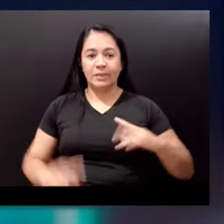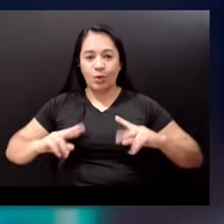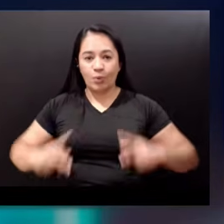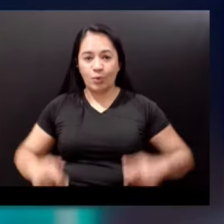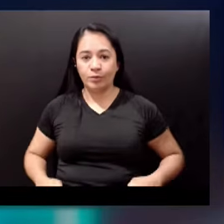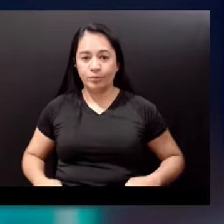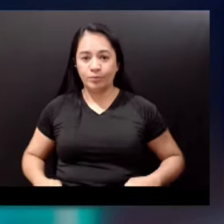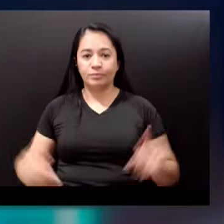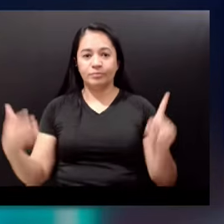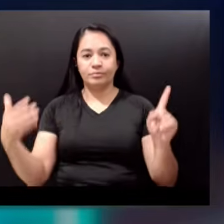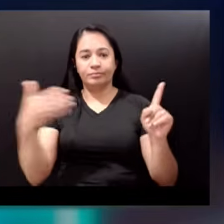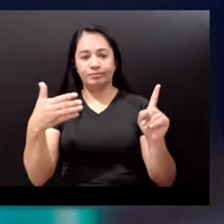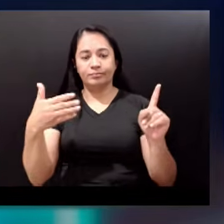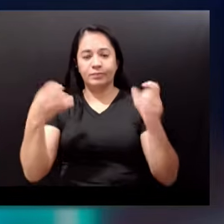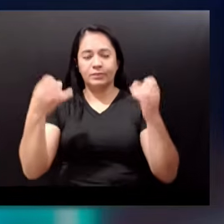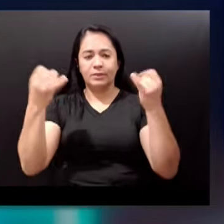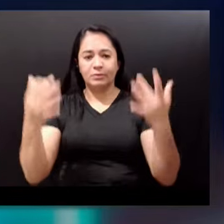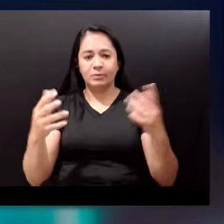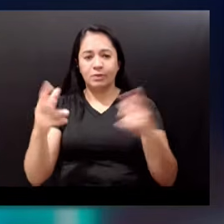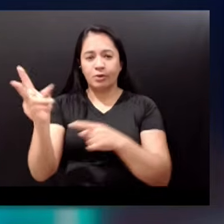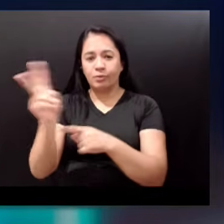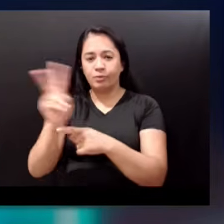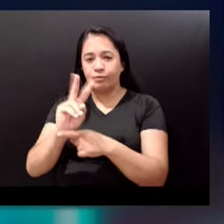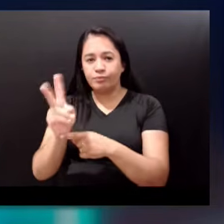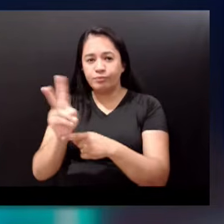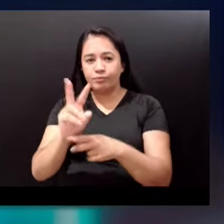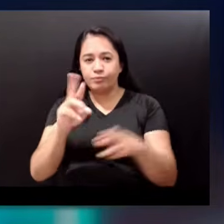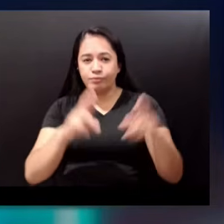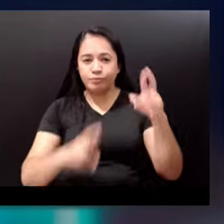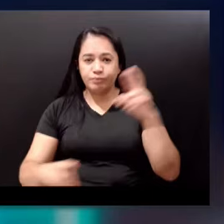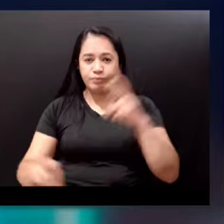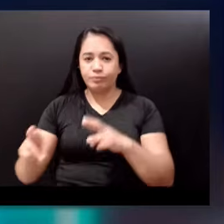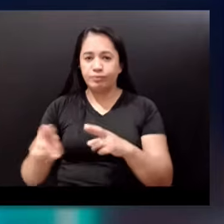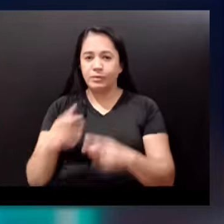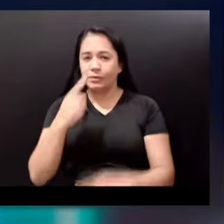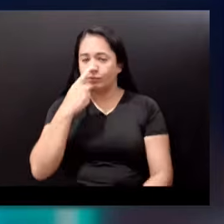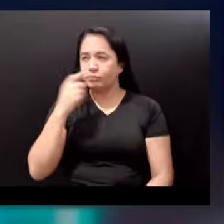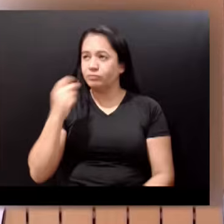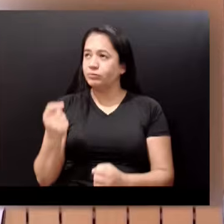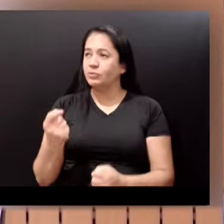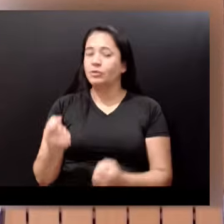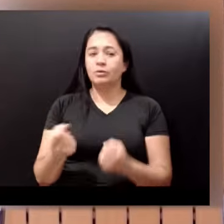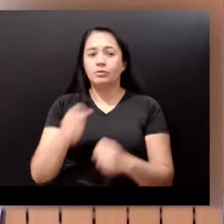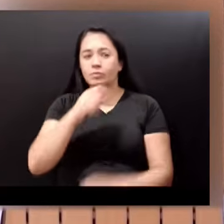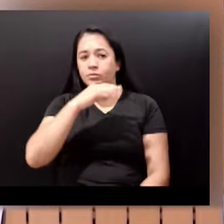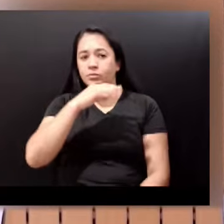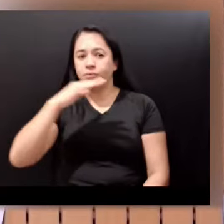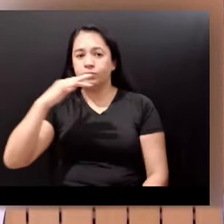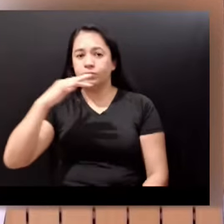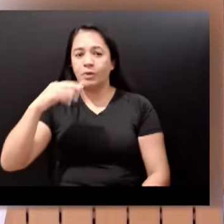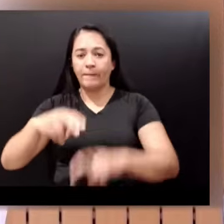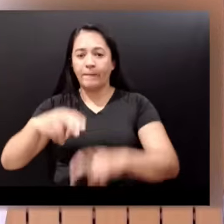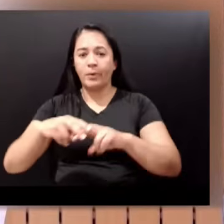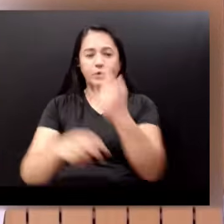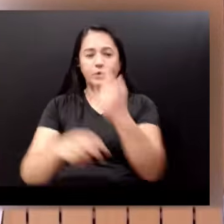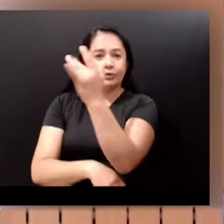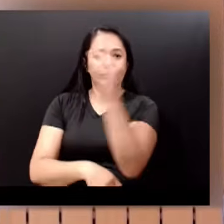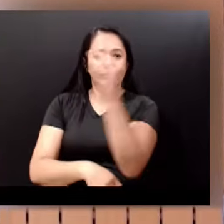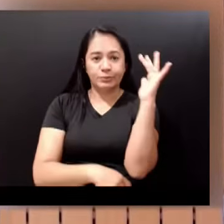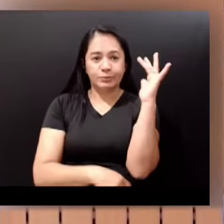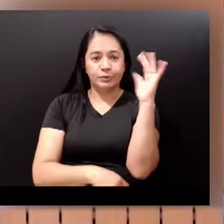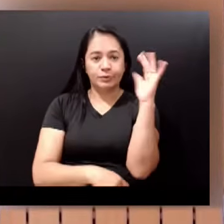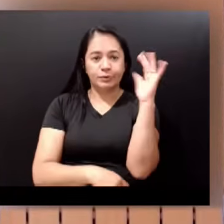faz um monitoramento da contaminação do ar em áreas urbanas com o uso de plantas bioindicadoras. O